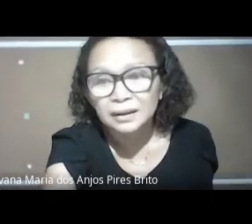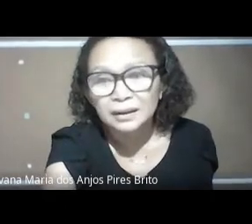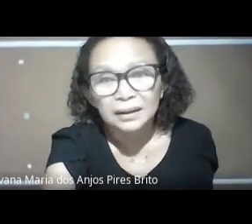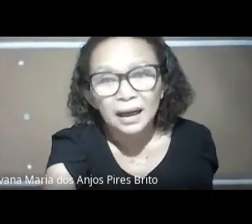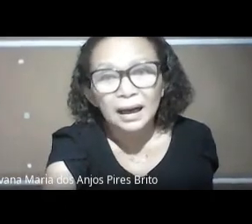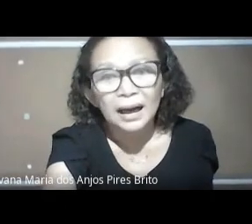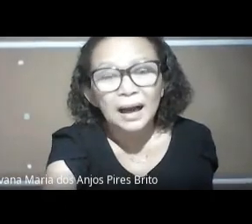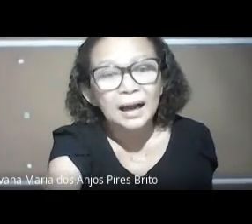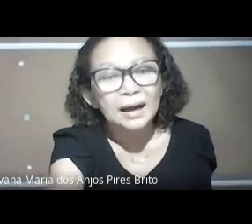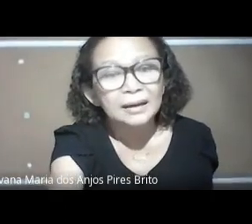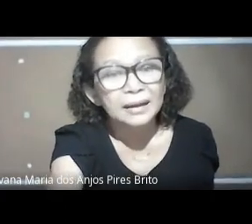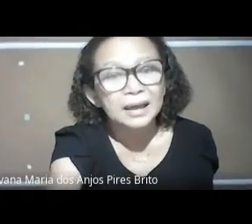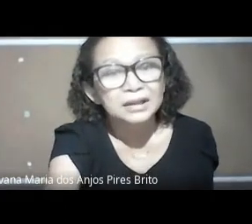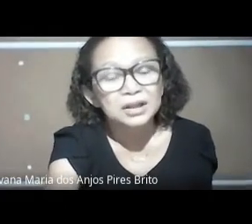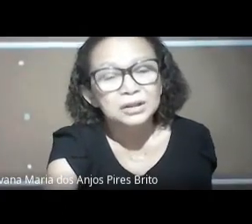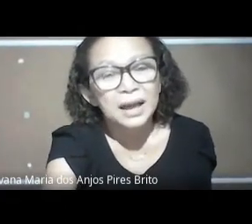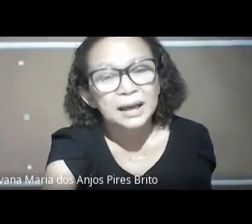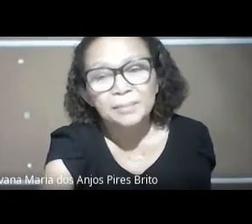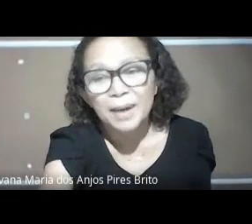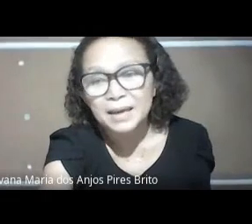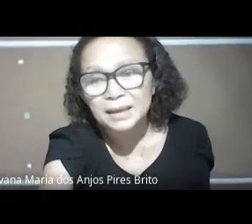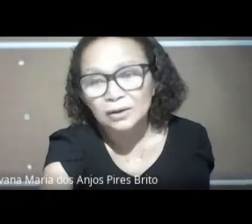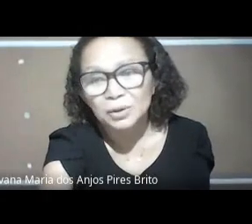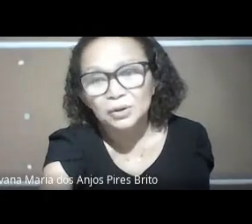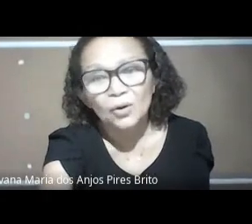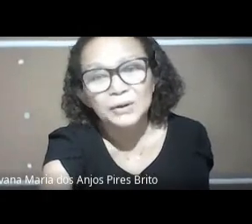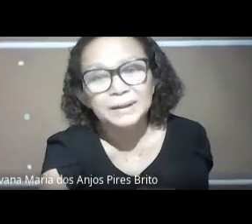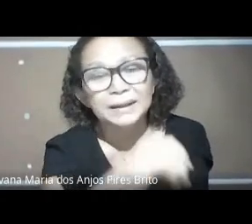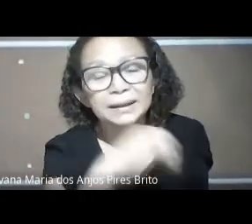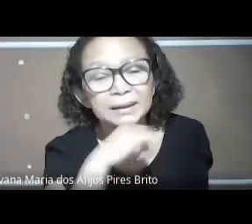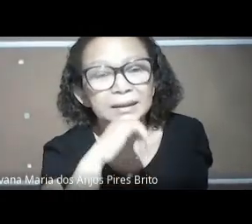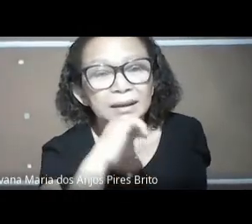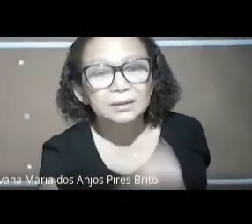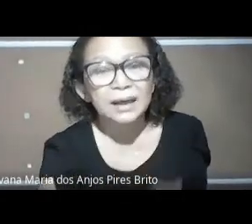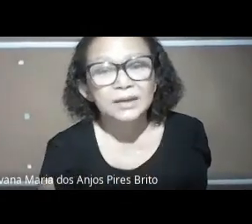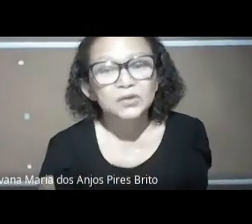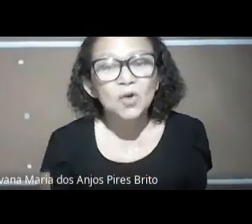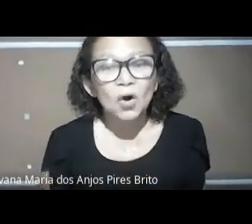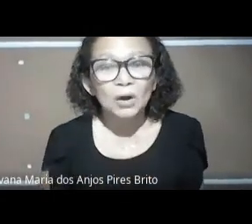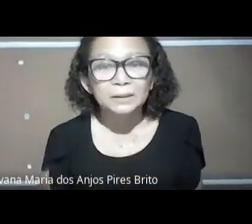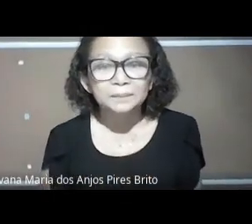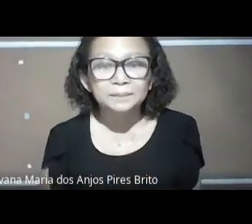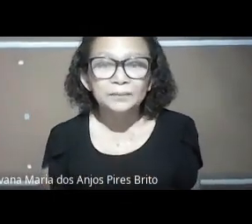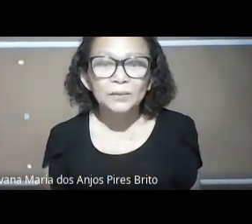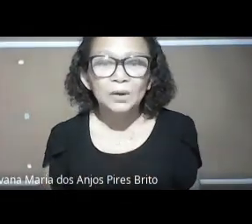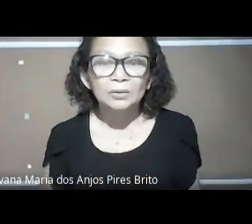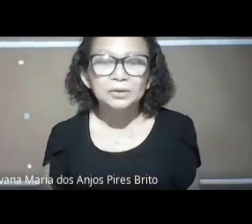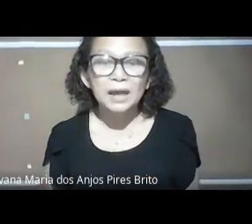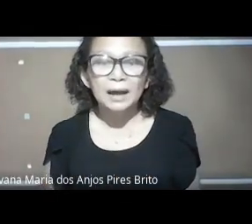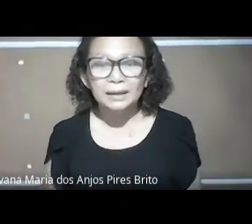defasados, tá? E aí a gente tem a campainha luminosa dentro da escola,